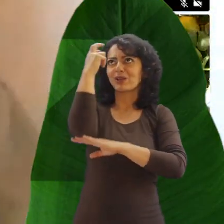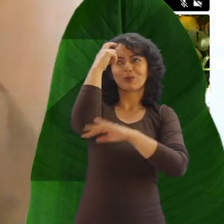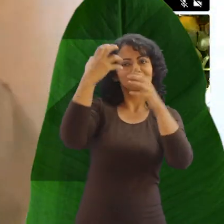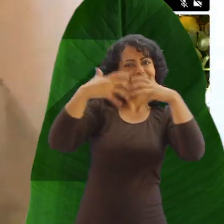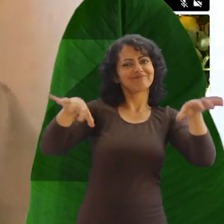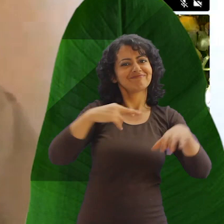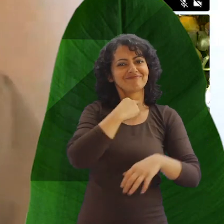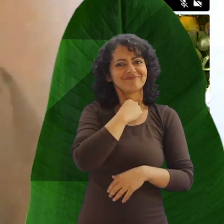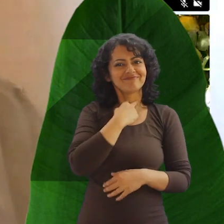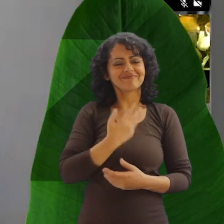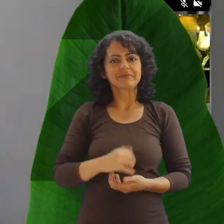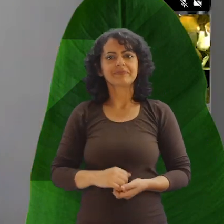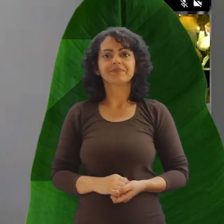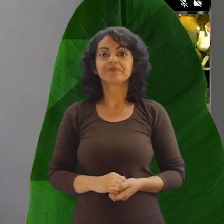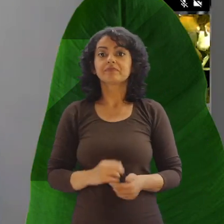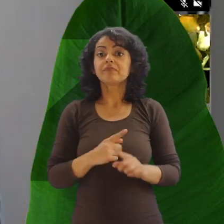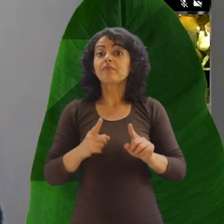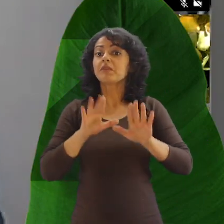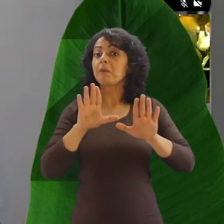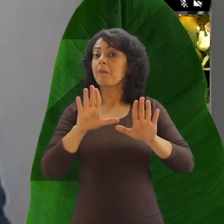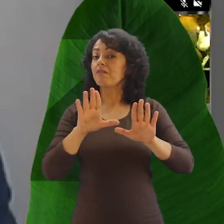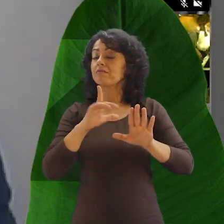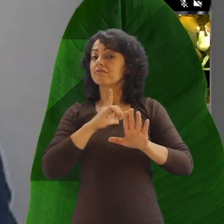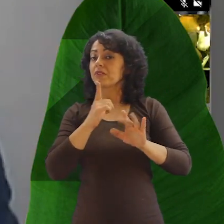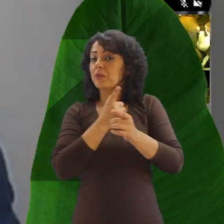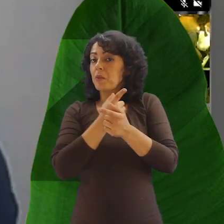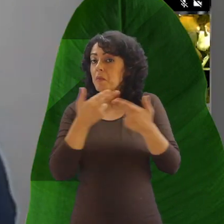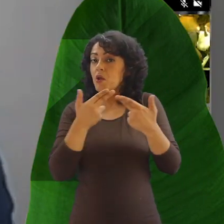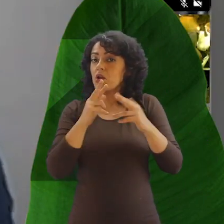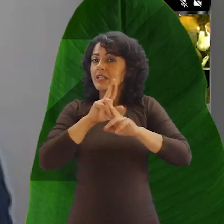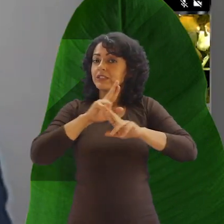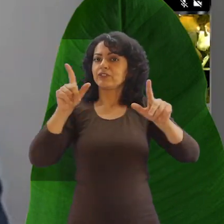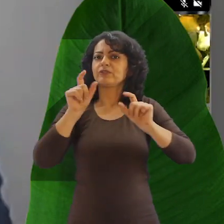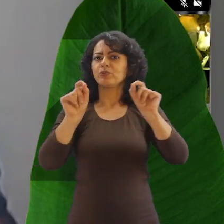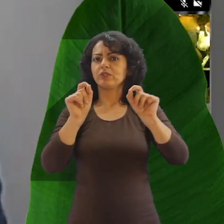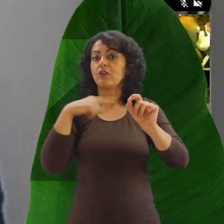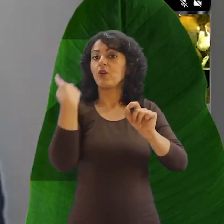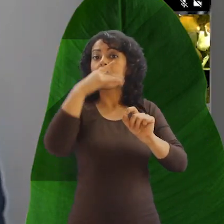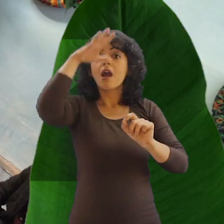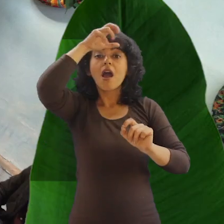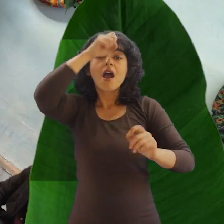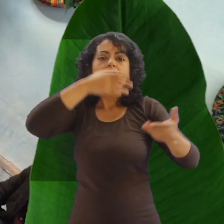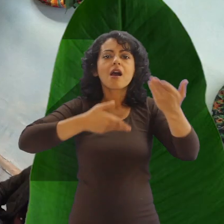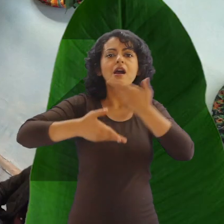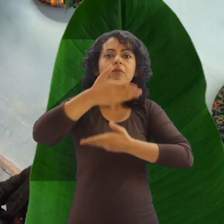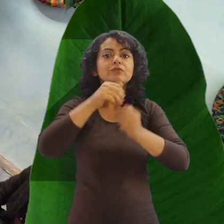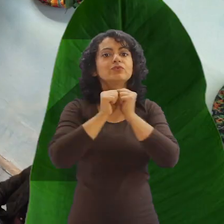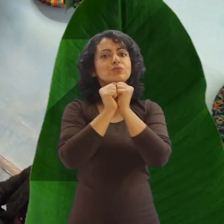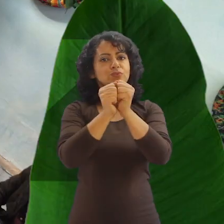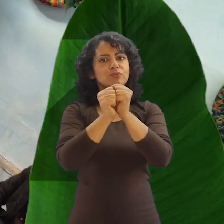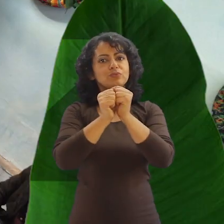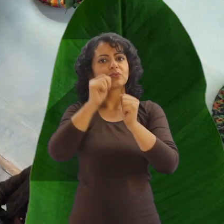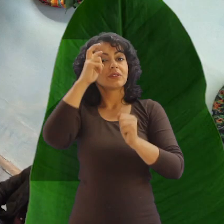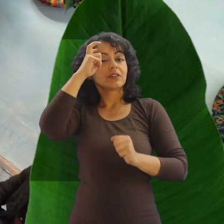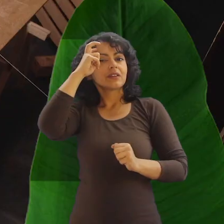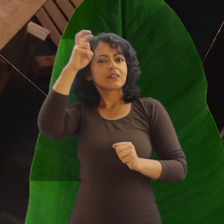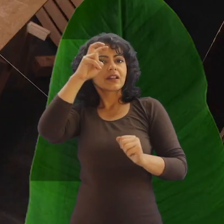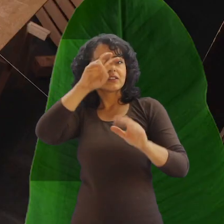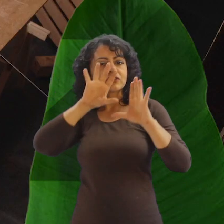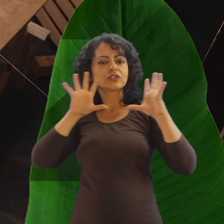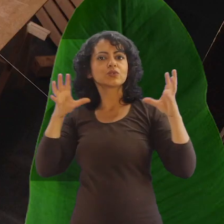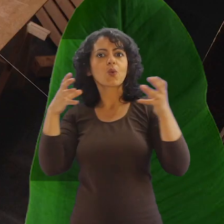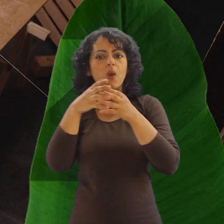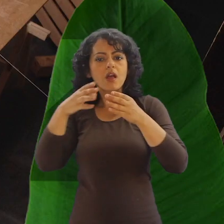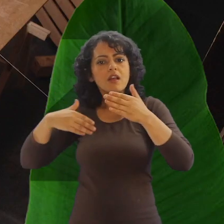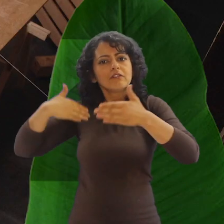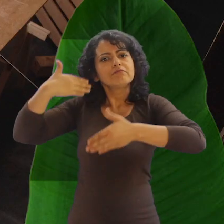e cultura, tá, pessoal? Mas acho que essa é a grande diferença. É a gente estar aprendendo junto e construindo uma inteligência